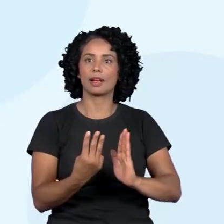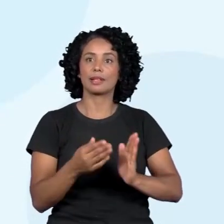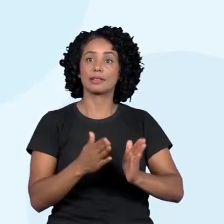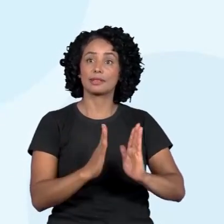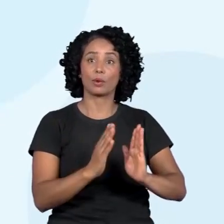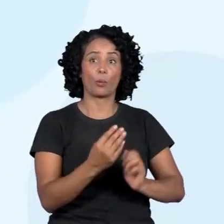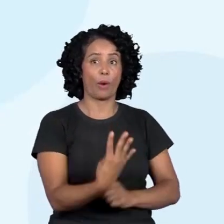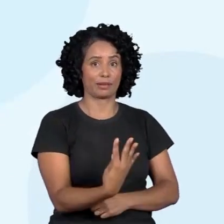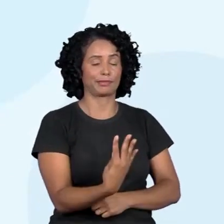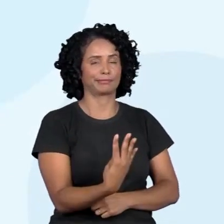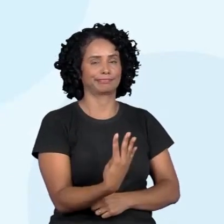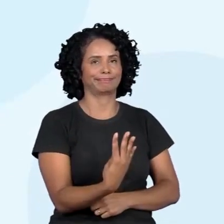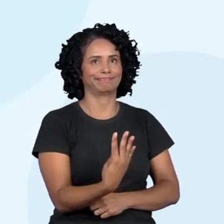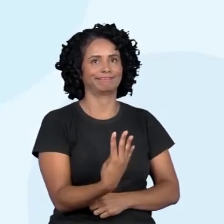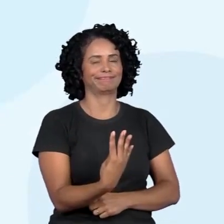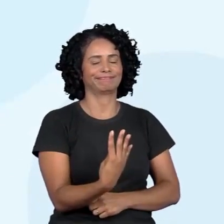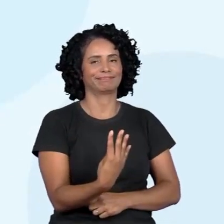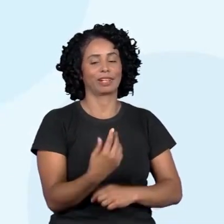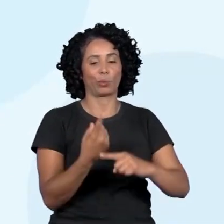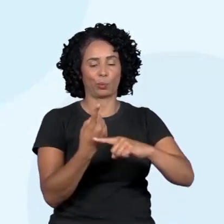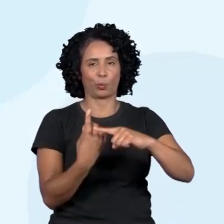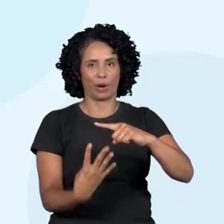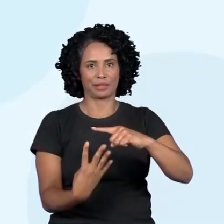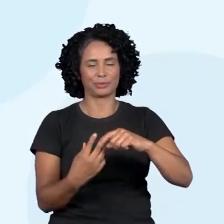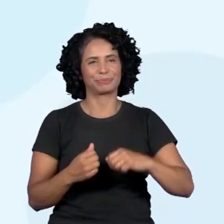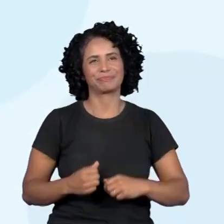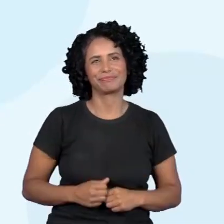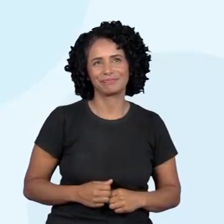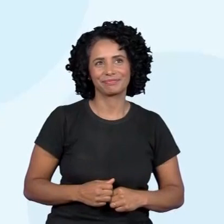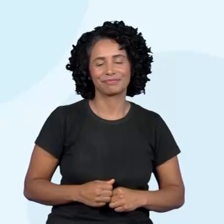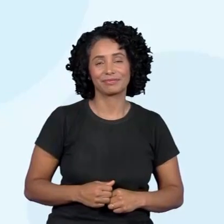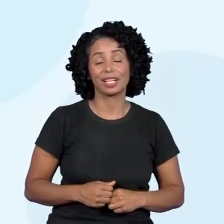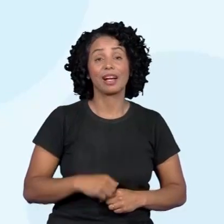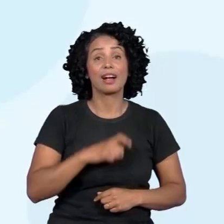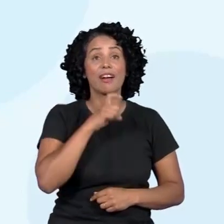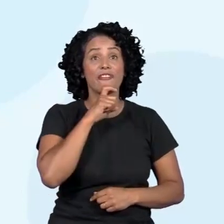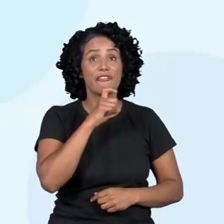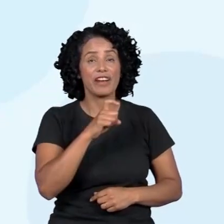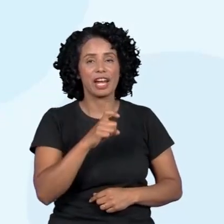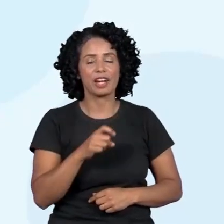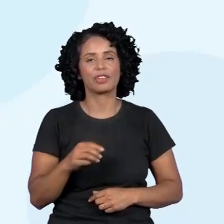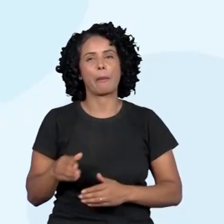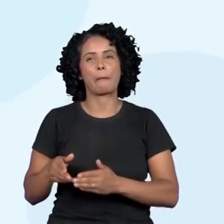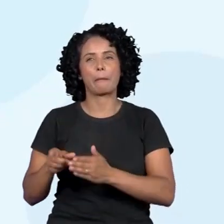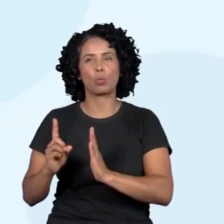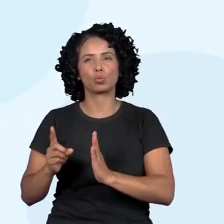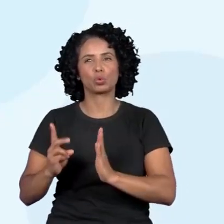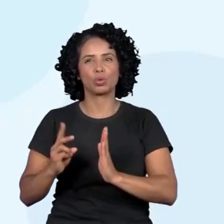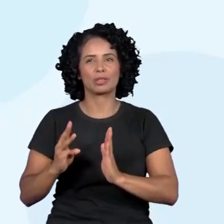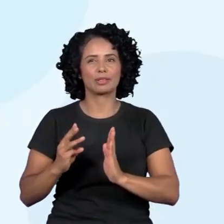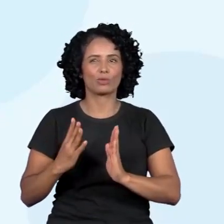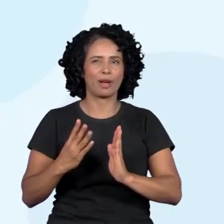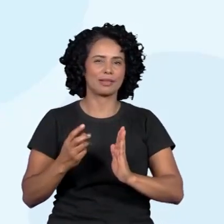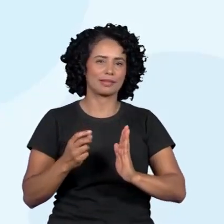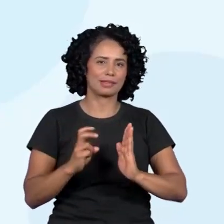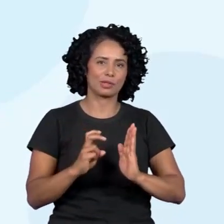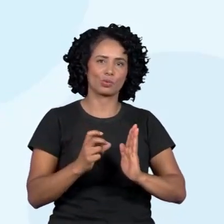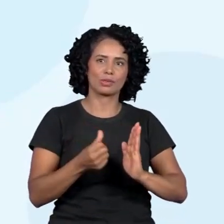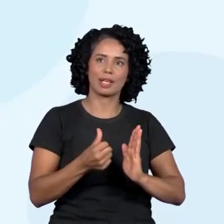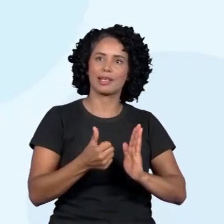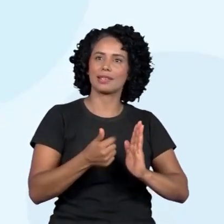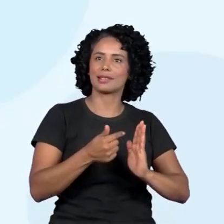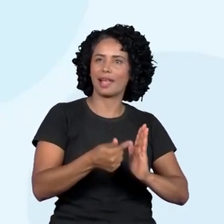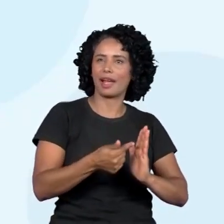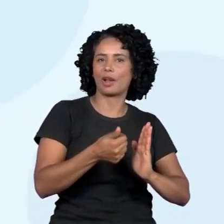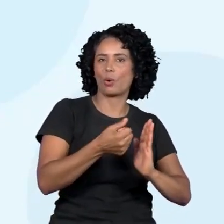então são os oitavos. E aí eu tenho aqui algumas afirmações. Vocês vão colocar V se a